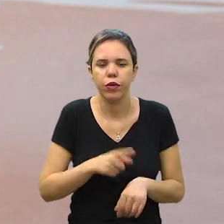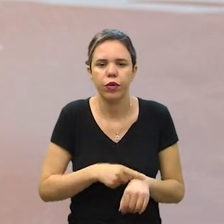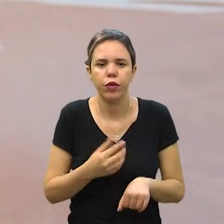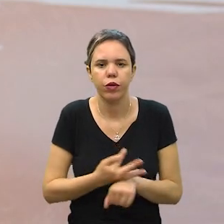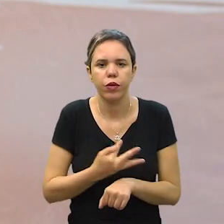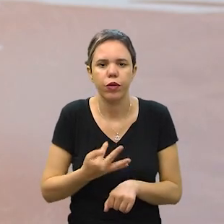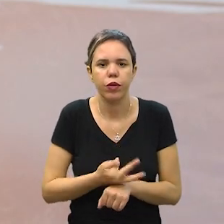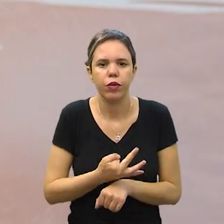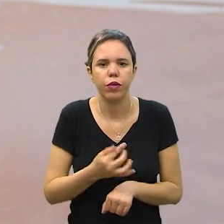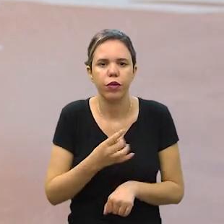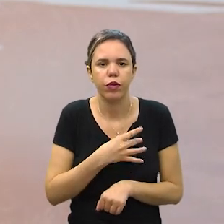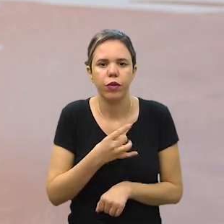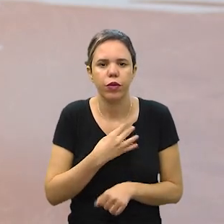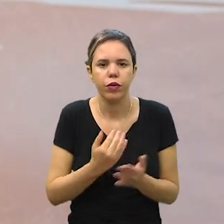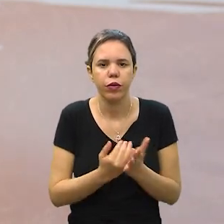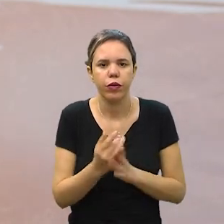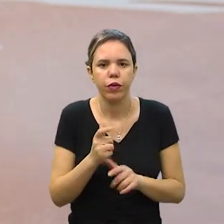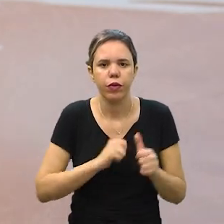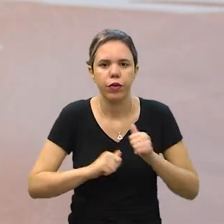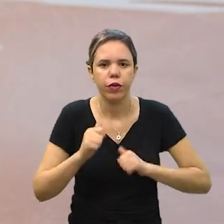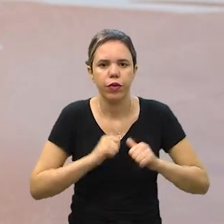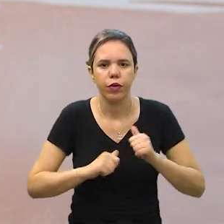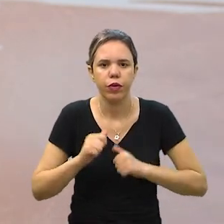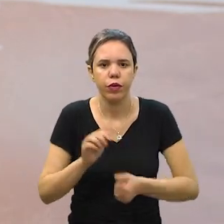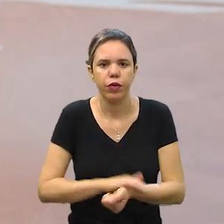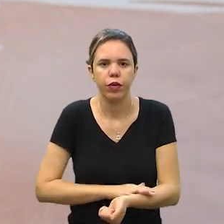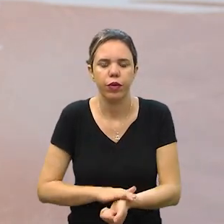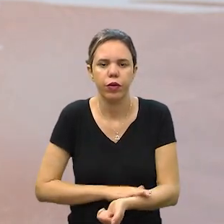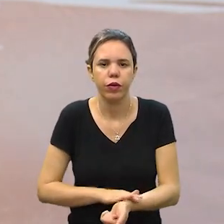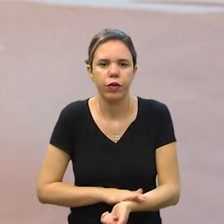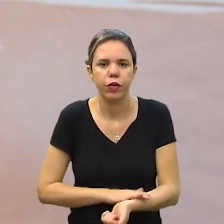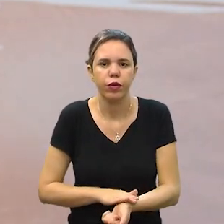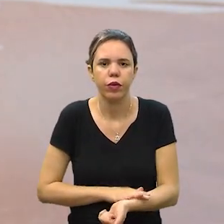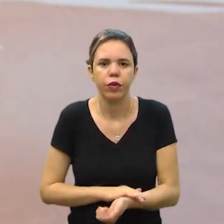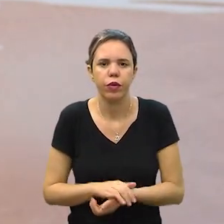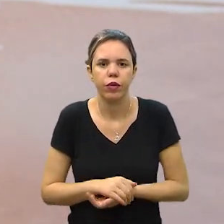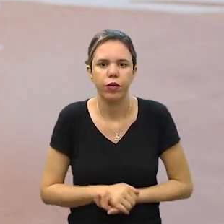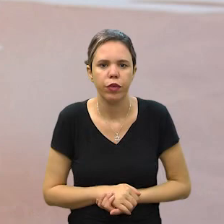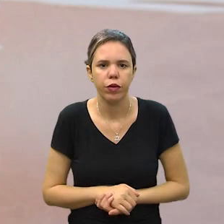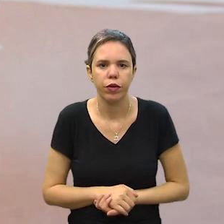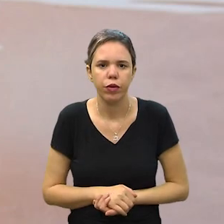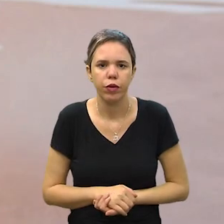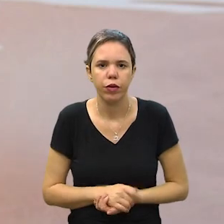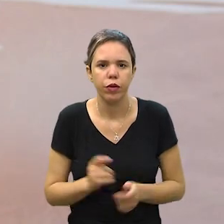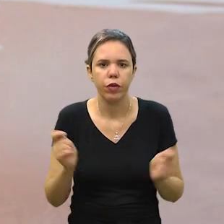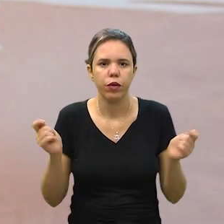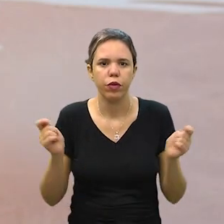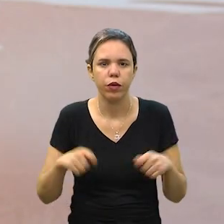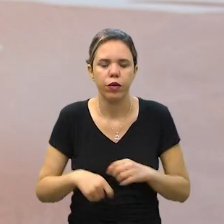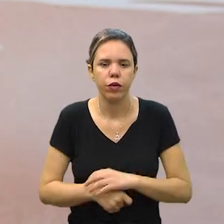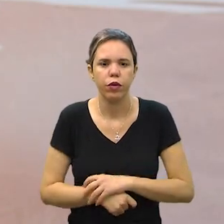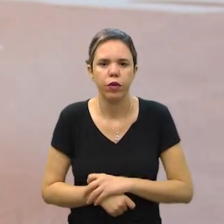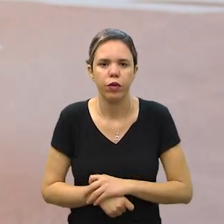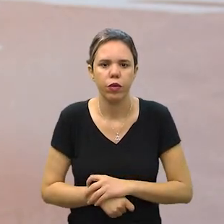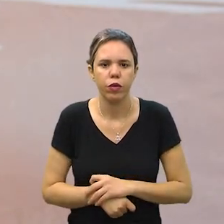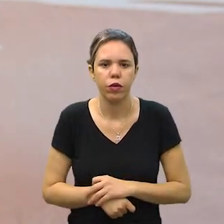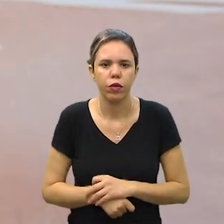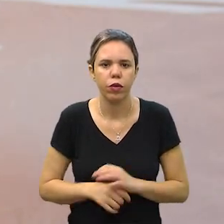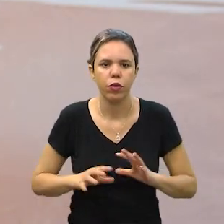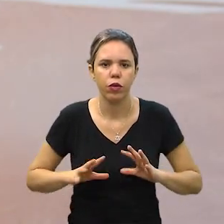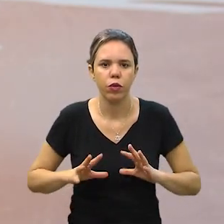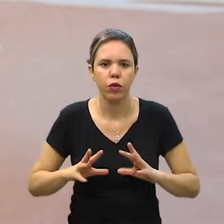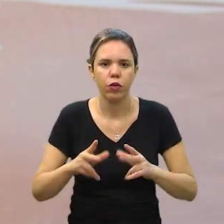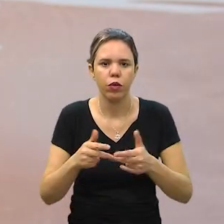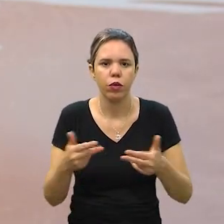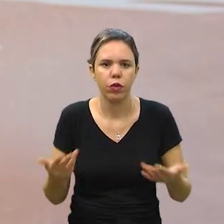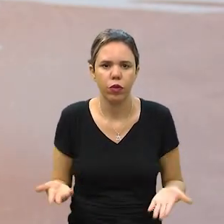nesse momento, né, o medo aumentou, a ansiedade, o estresse, o nervosismo. É possível, com